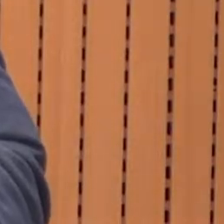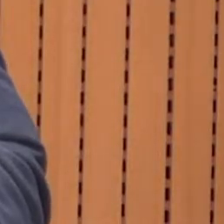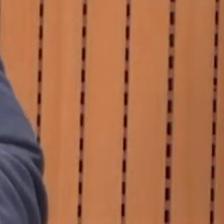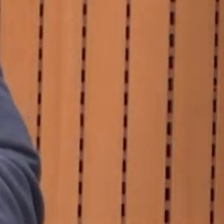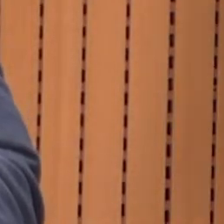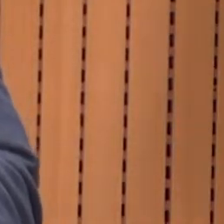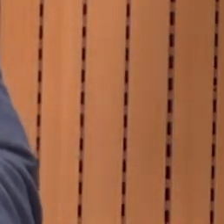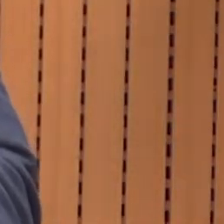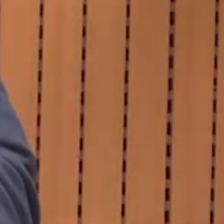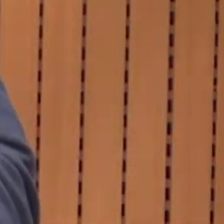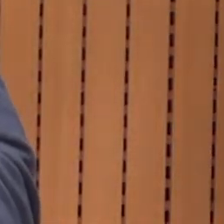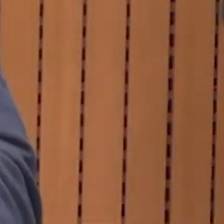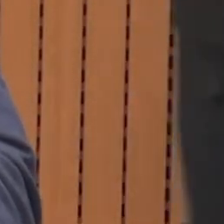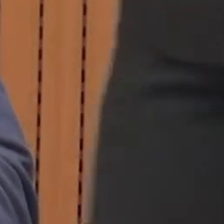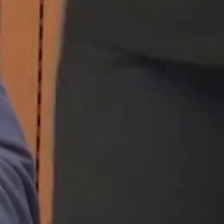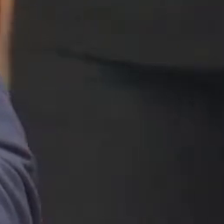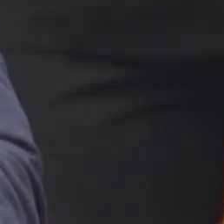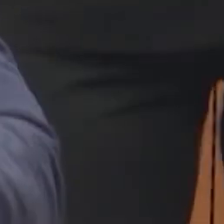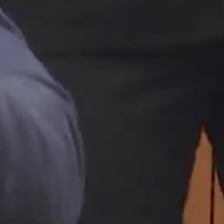primeiro,